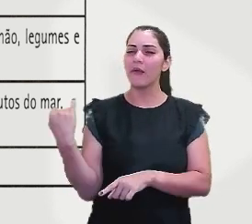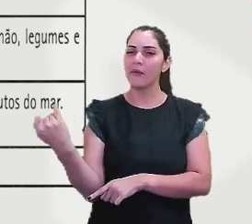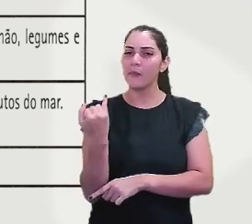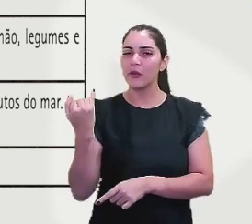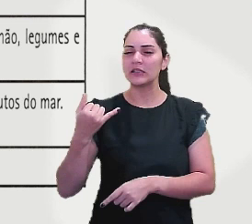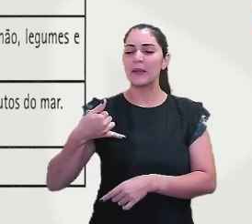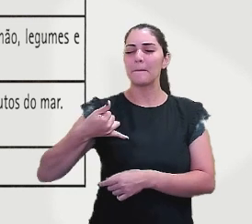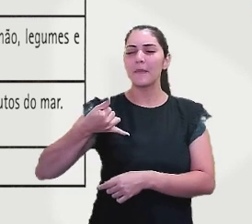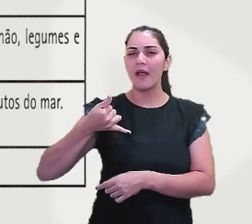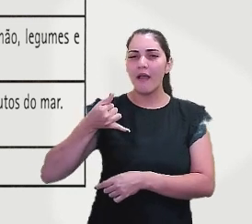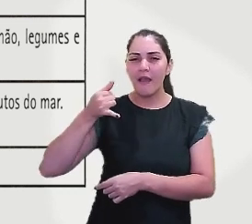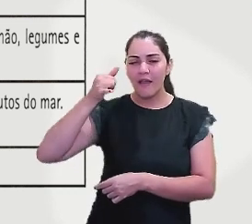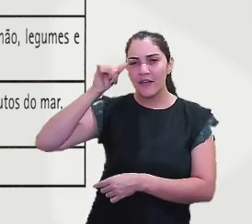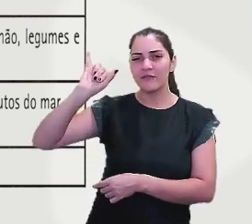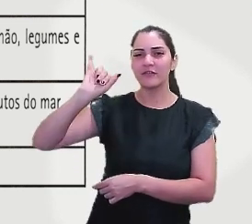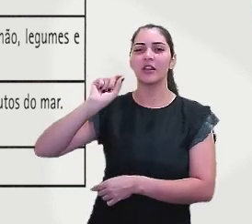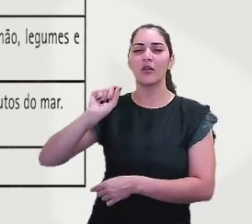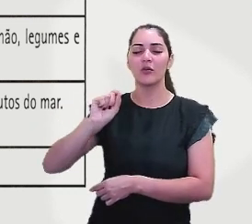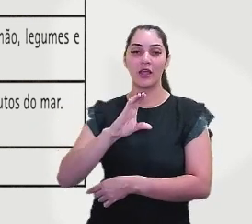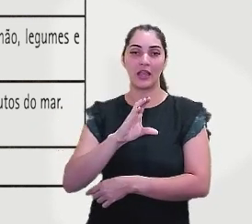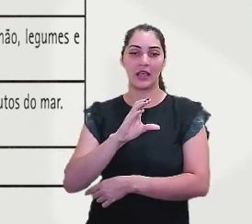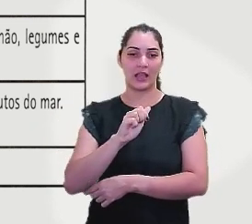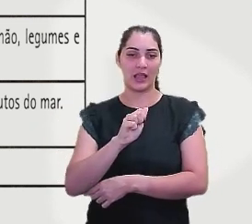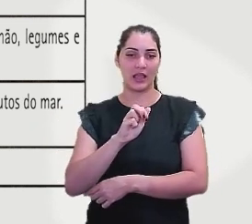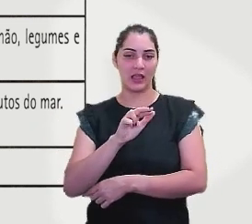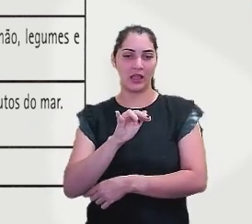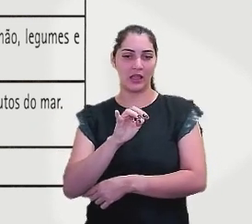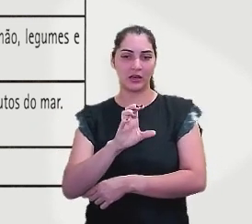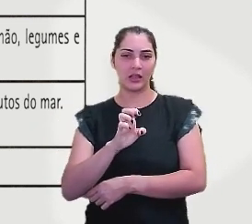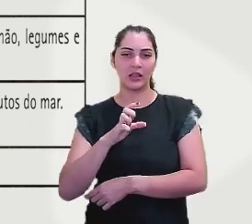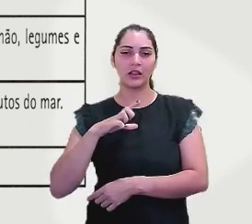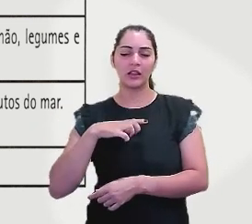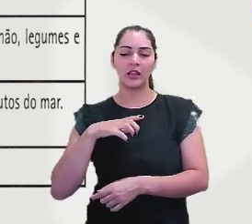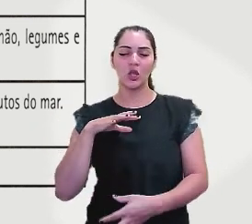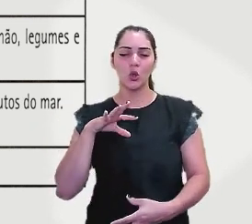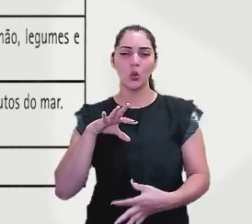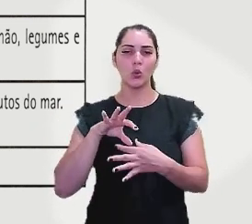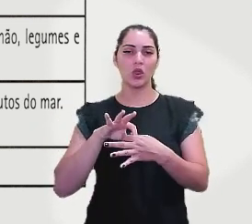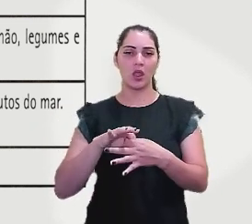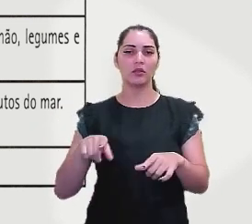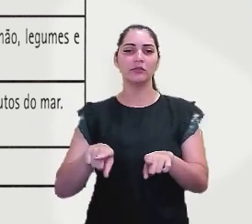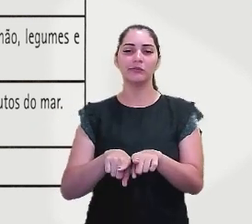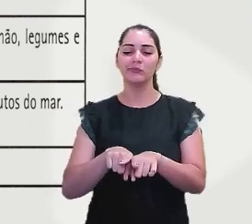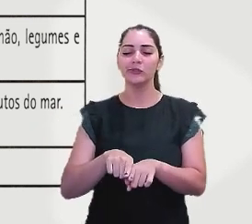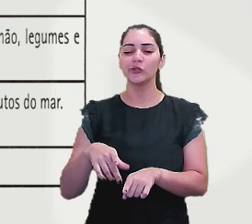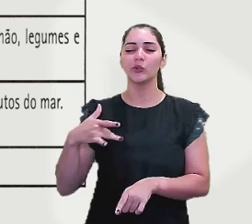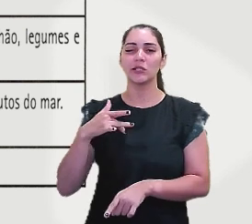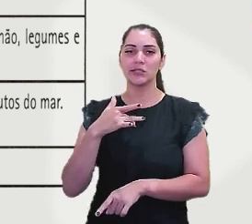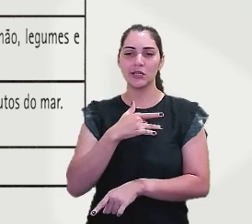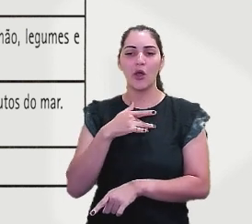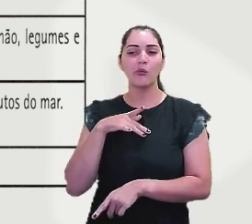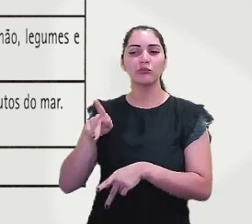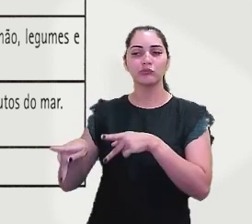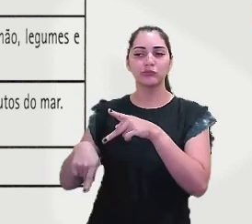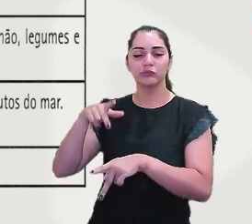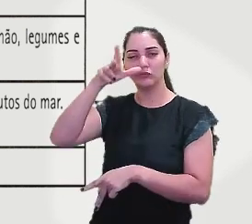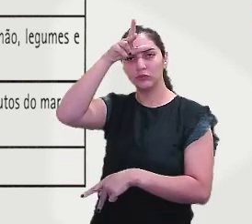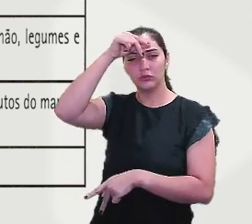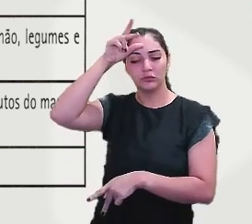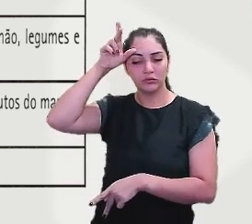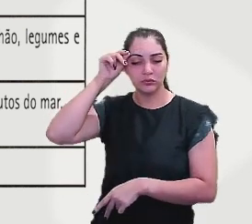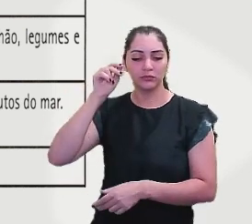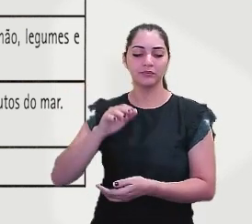cariogênicos, né? As cáries, né? Que tem a ver também com relações íntimas com saúde pública, tá? Água